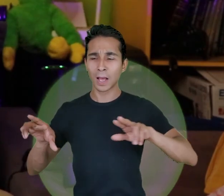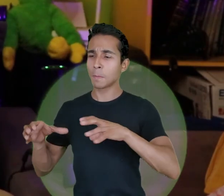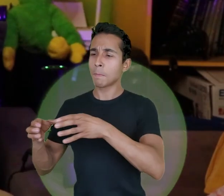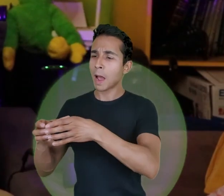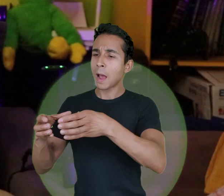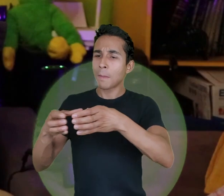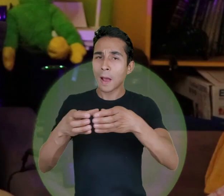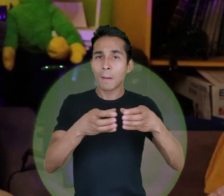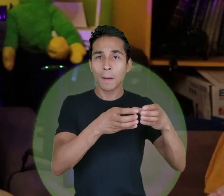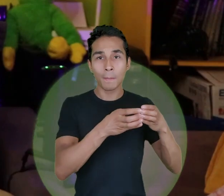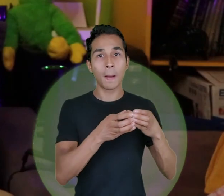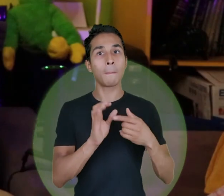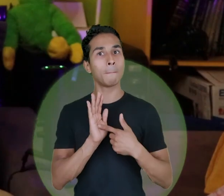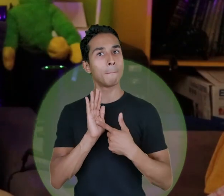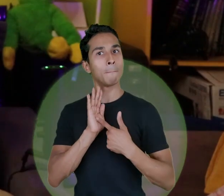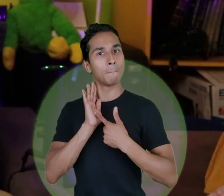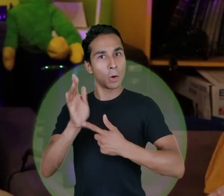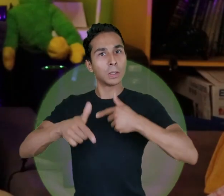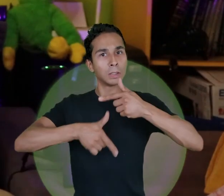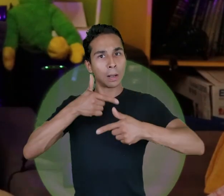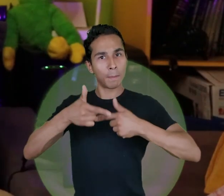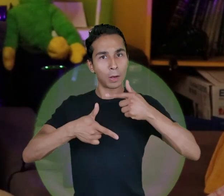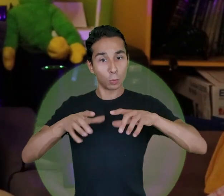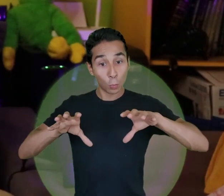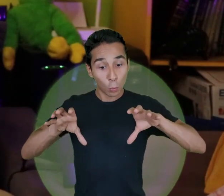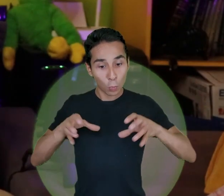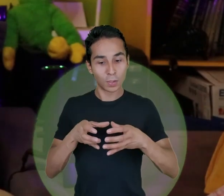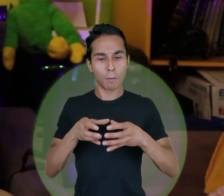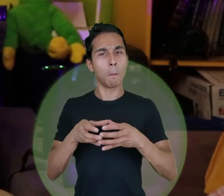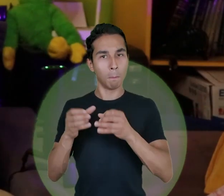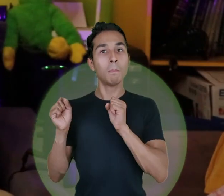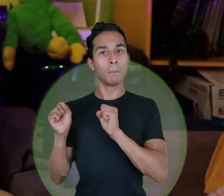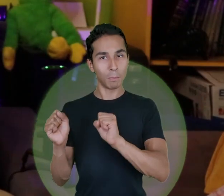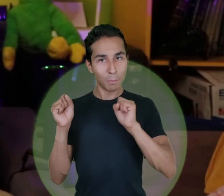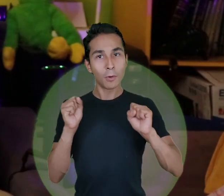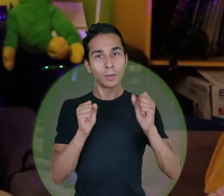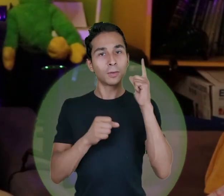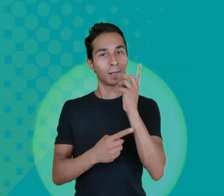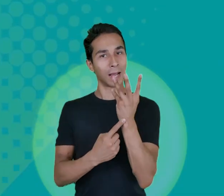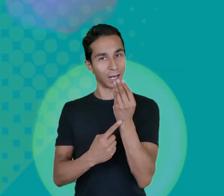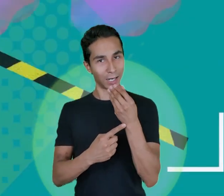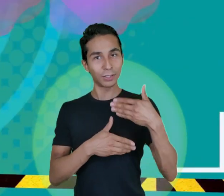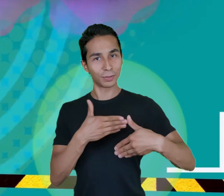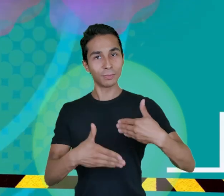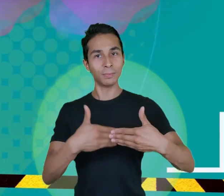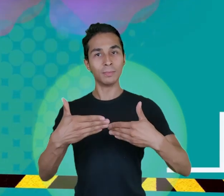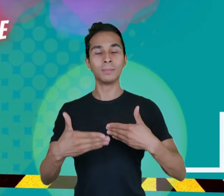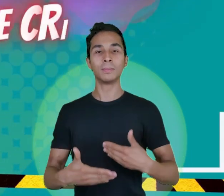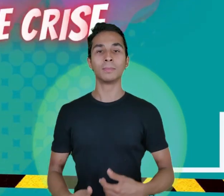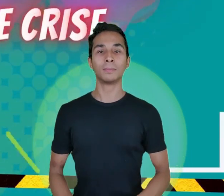mostram o poder do coletivo e também de continuidade dos seus trabalhos e trajetória artística.